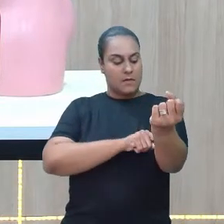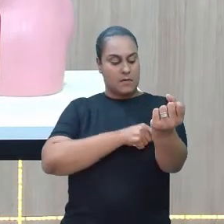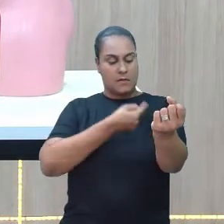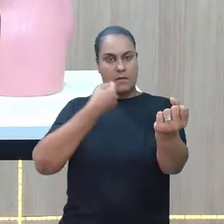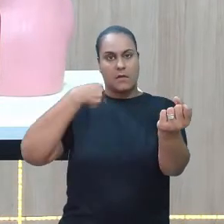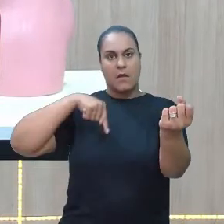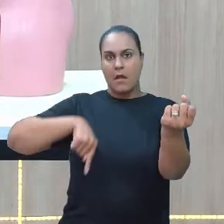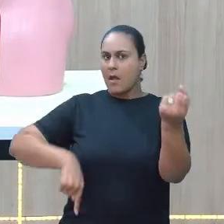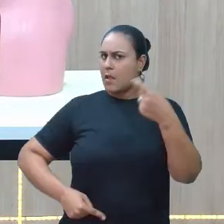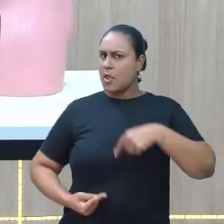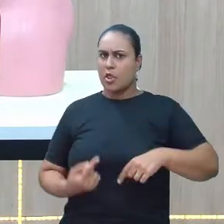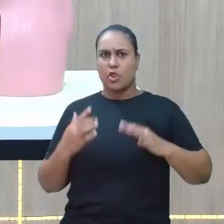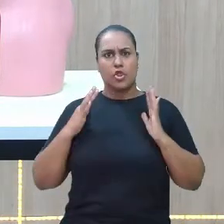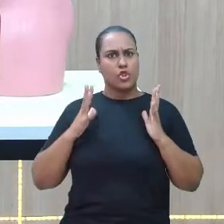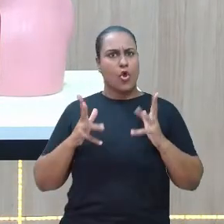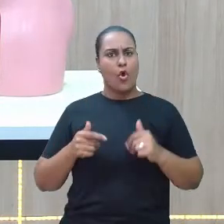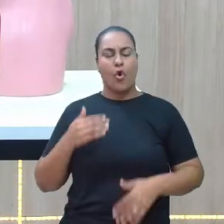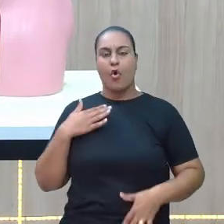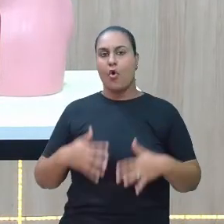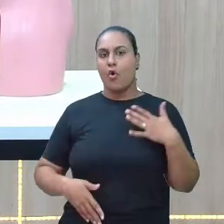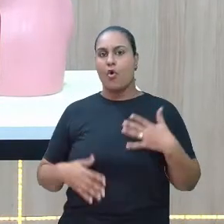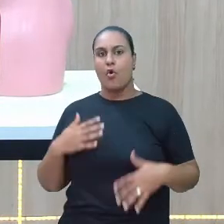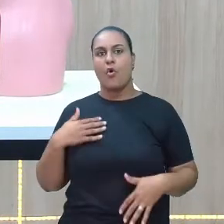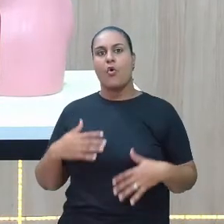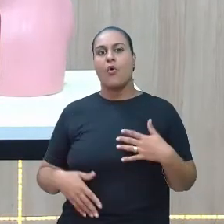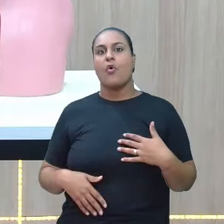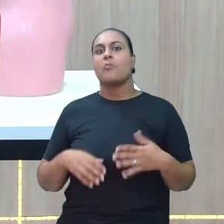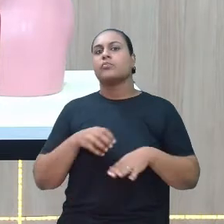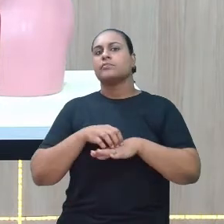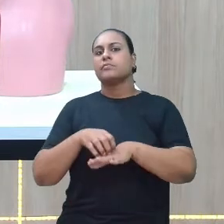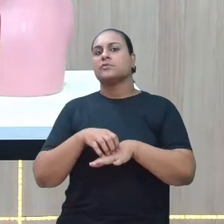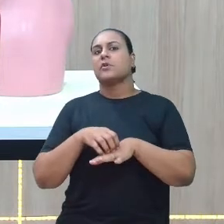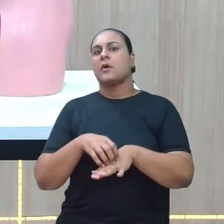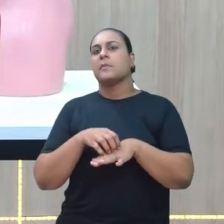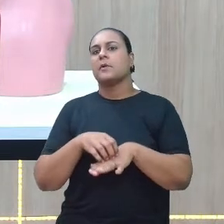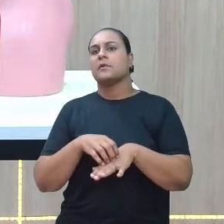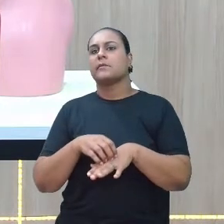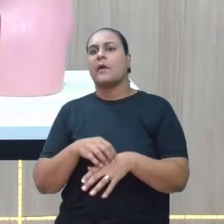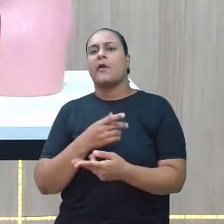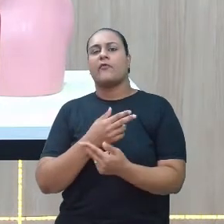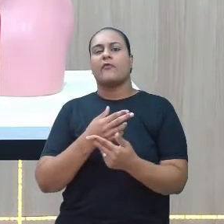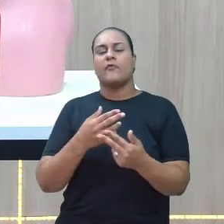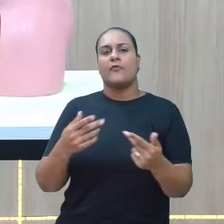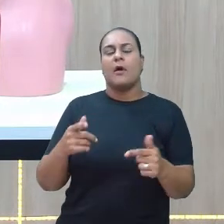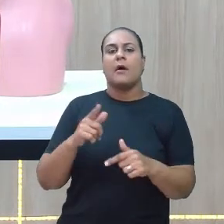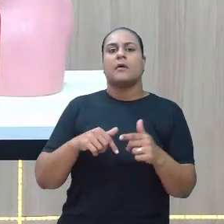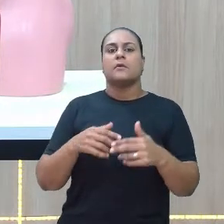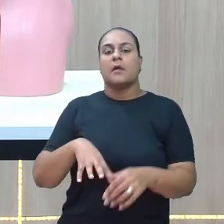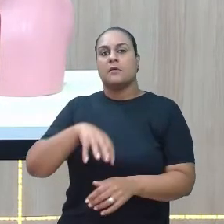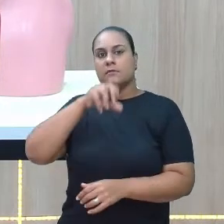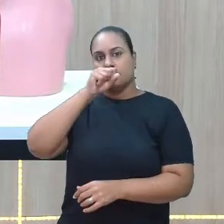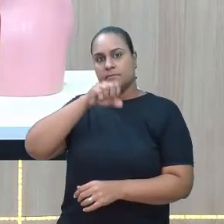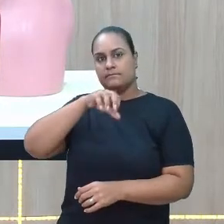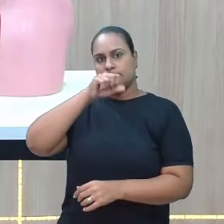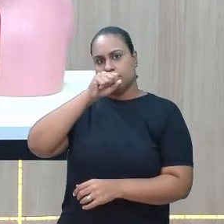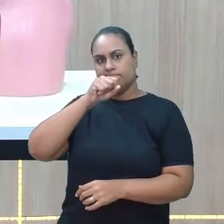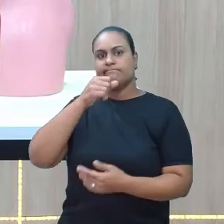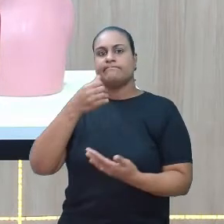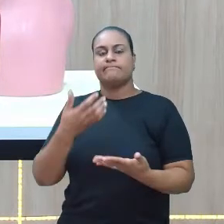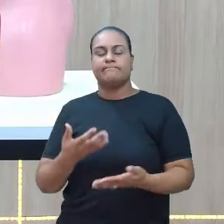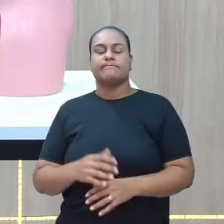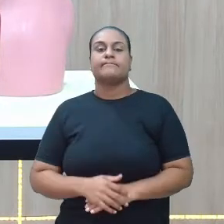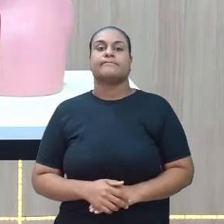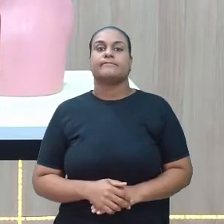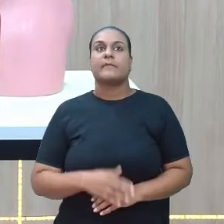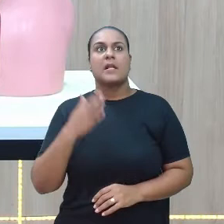nosso organismo e também transporta diferentes tipos de materiais, como a gente viu, oxigênios e substâncias,